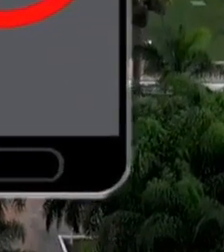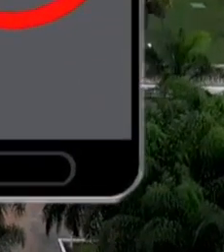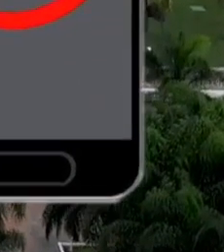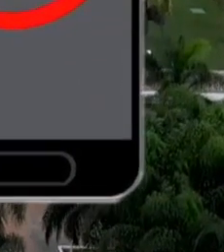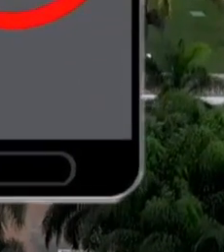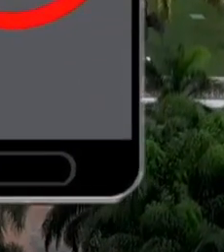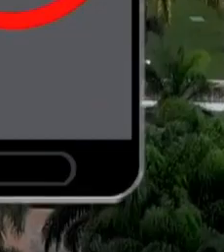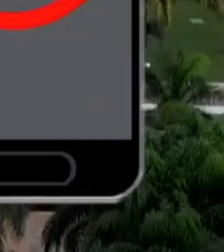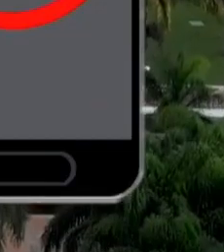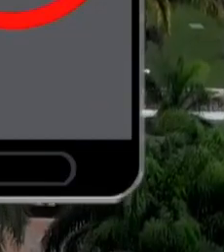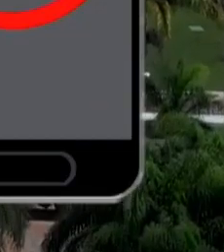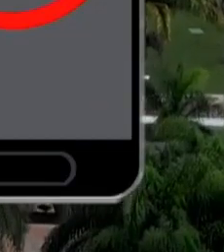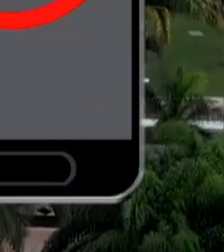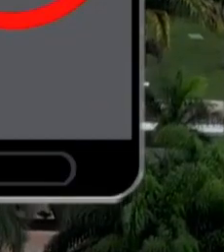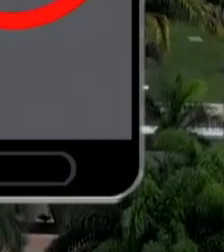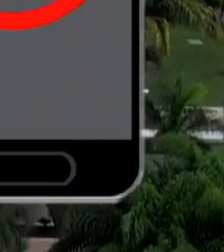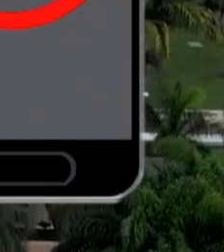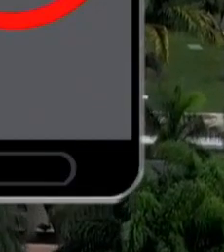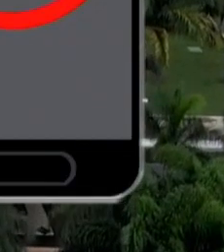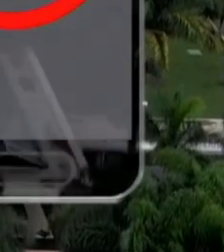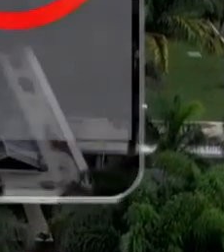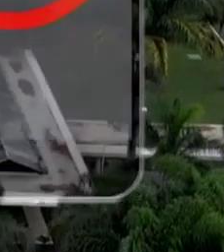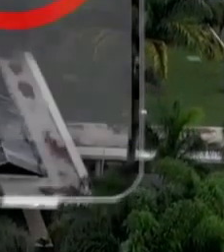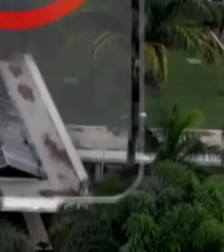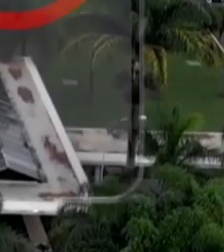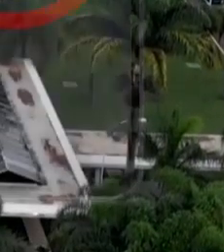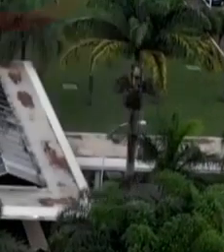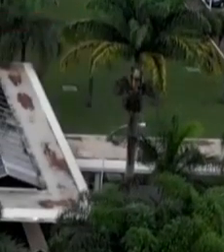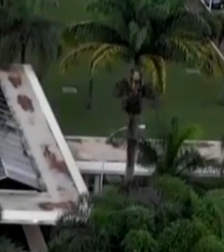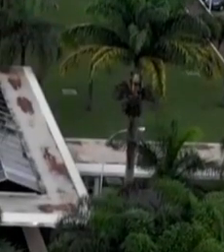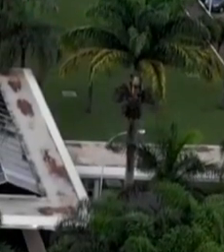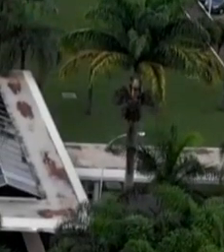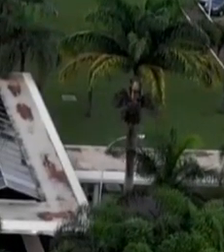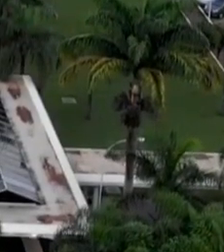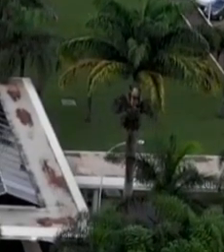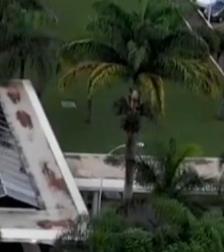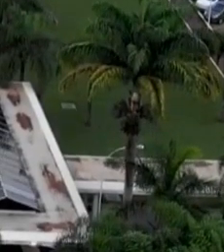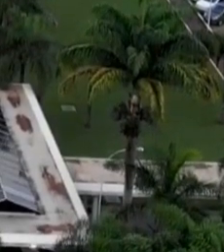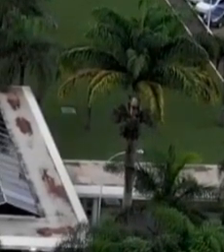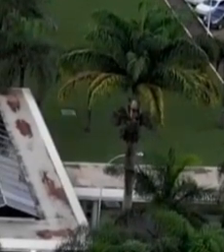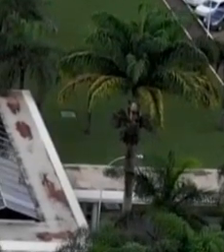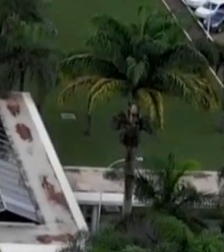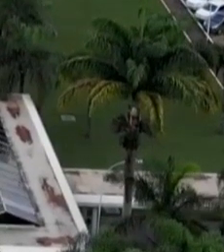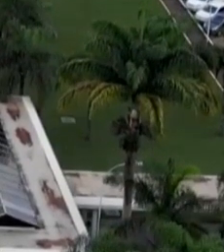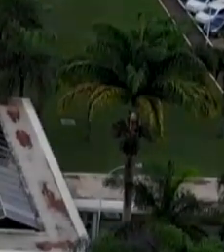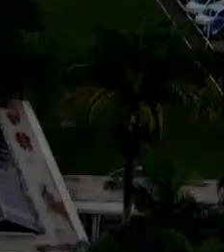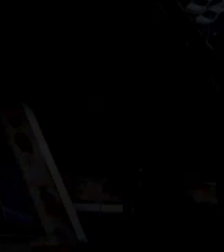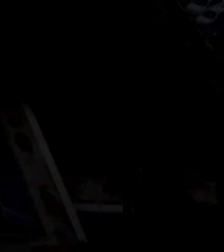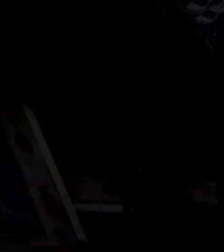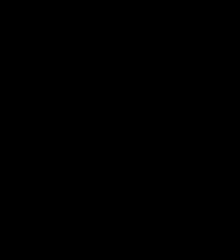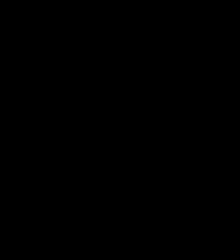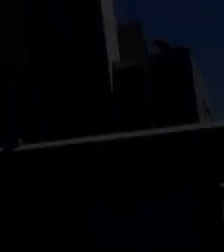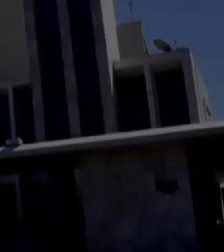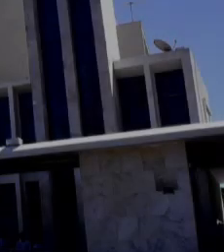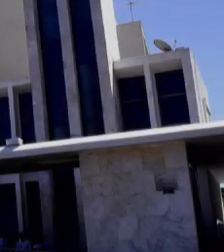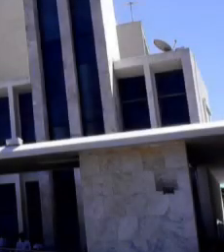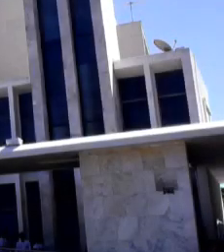para que não ocorram interrupções no culto que se inicia agora.